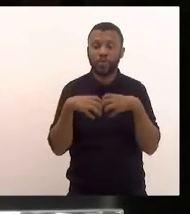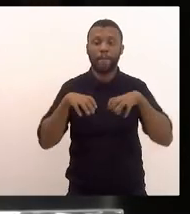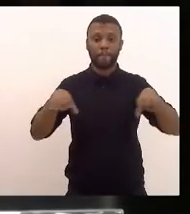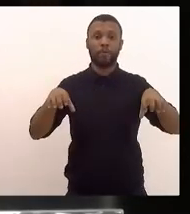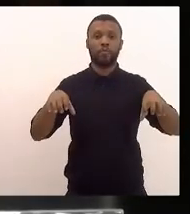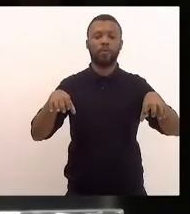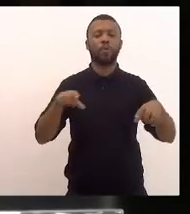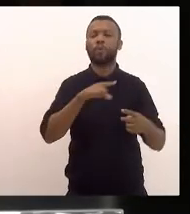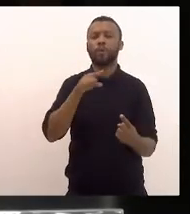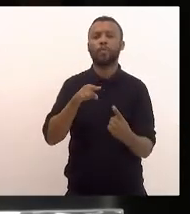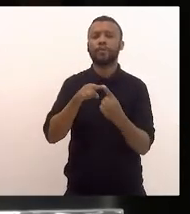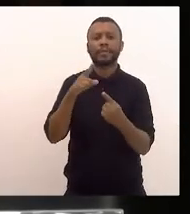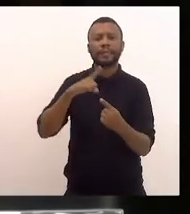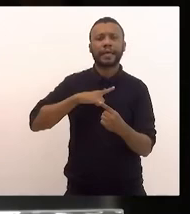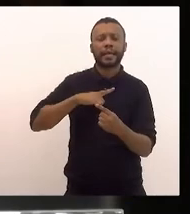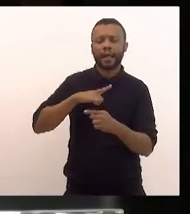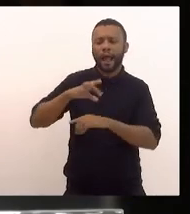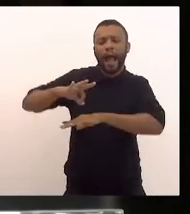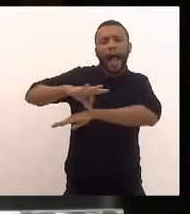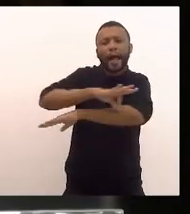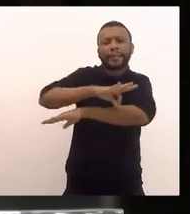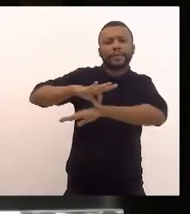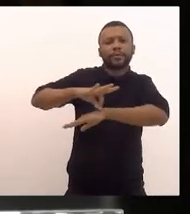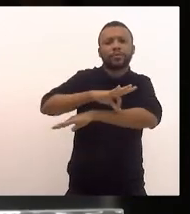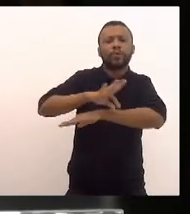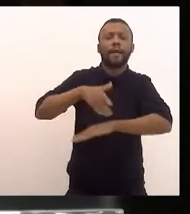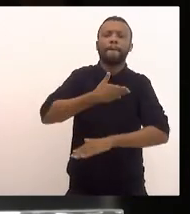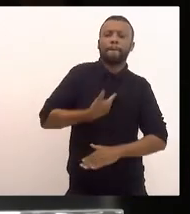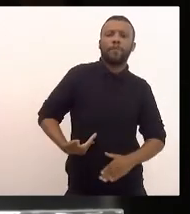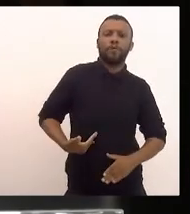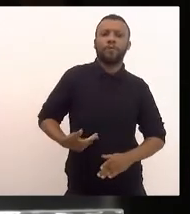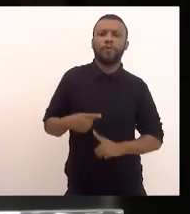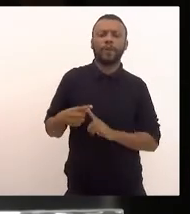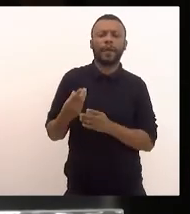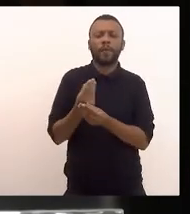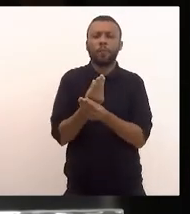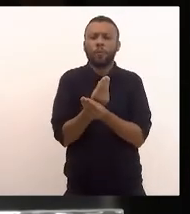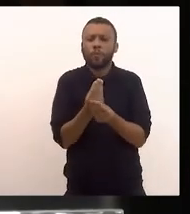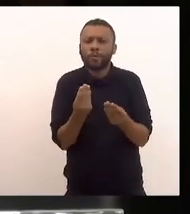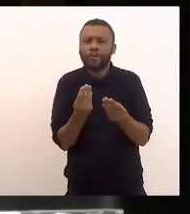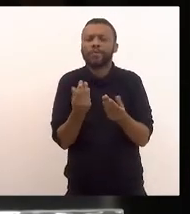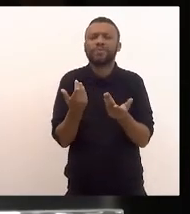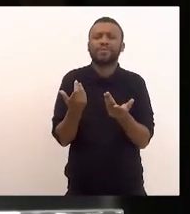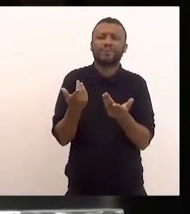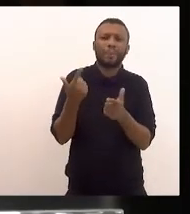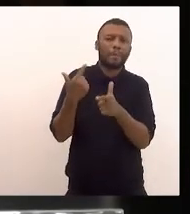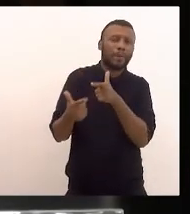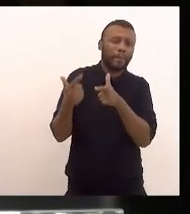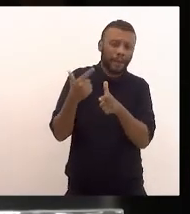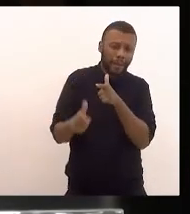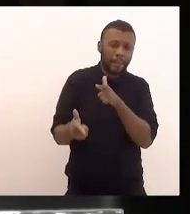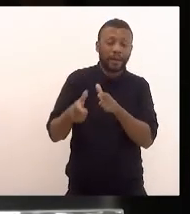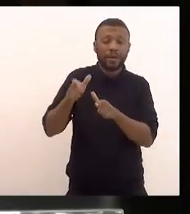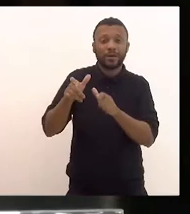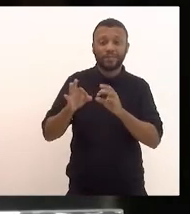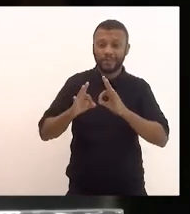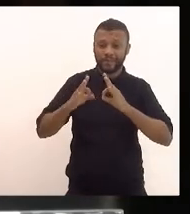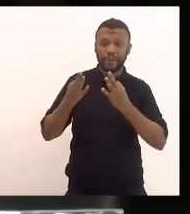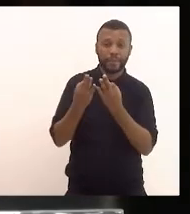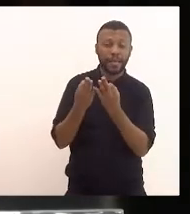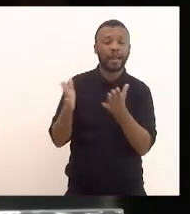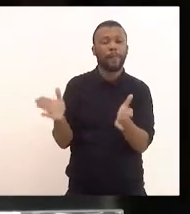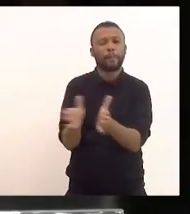também de arquitetura pública porque muitos dramas de pessoas que moram em barracos que a família subir